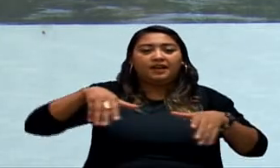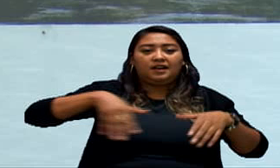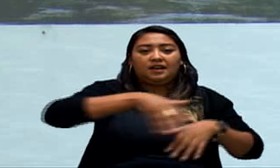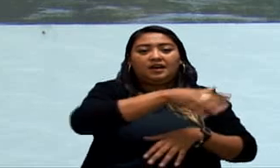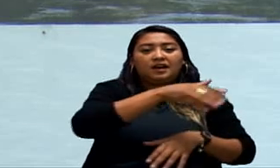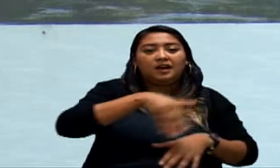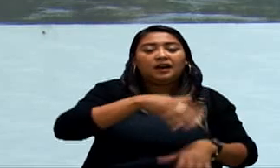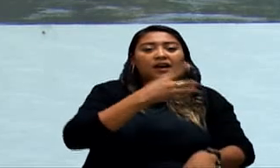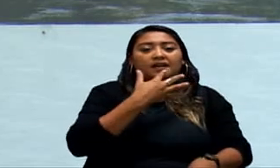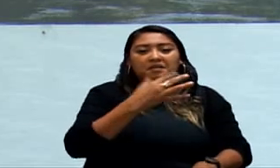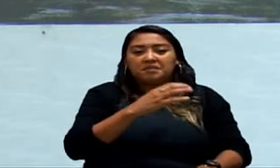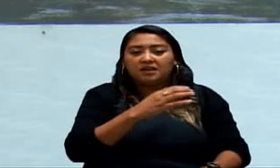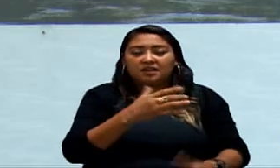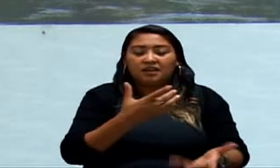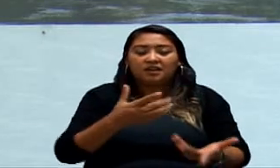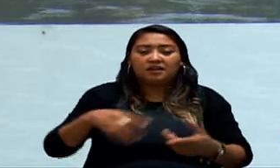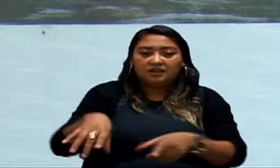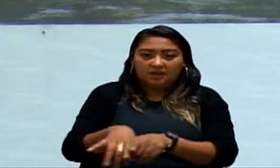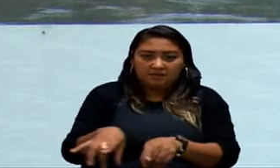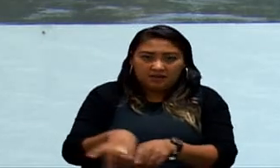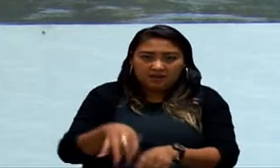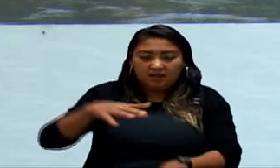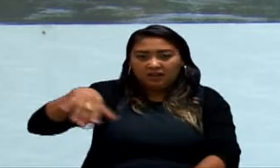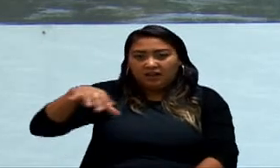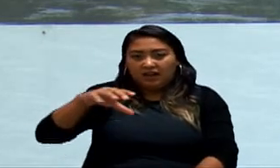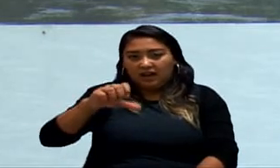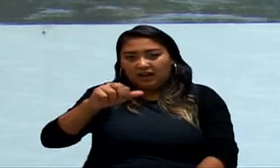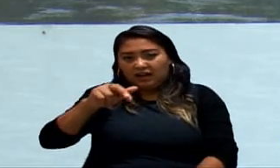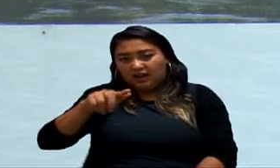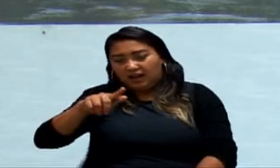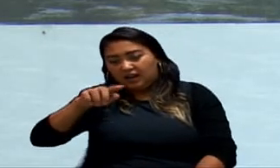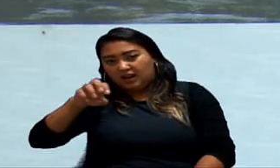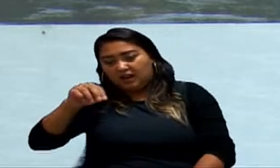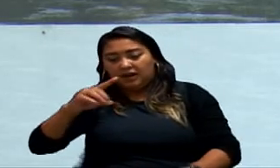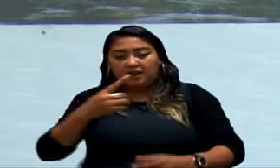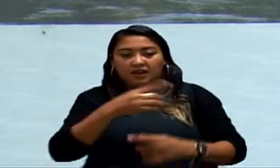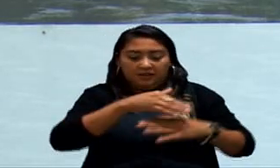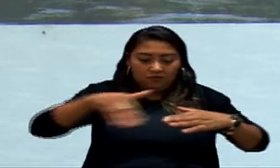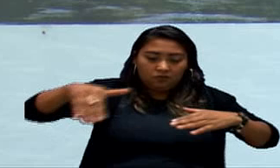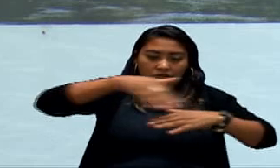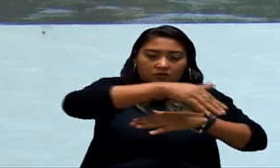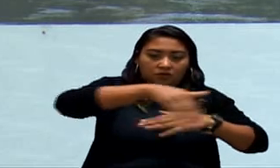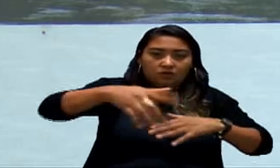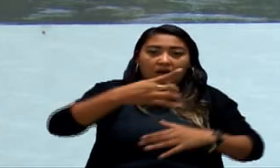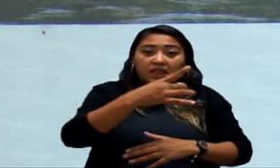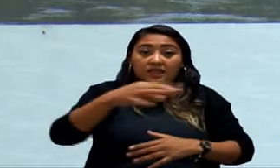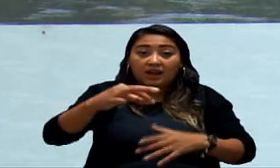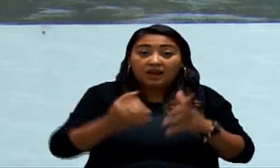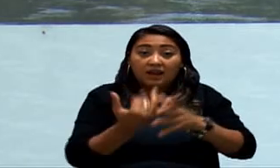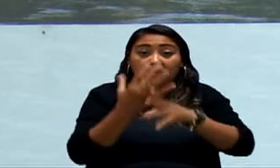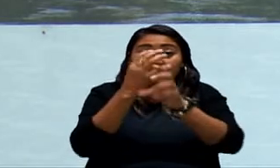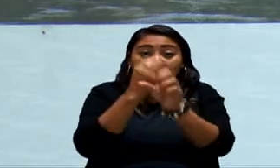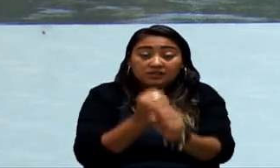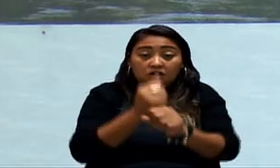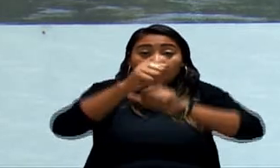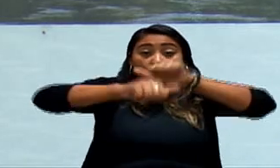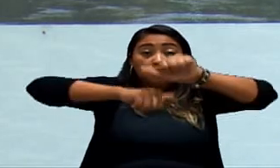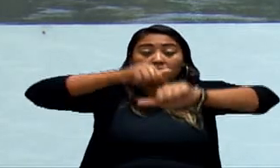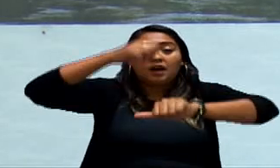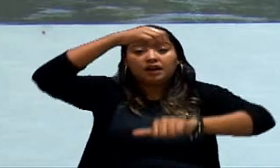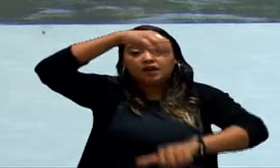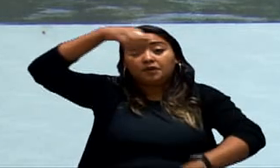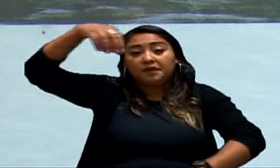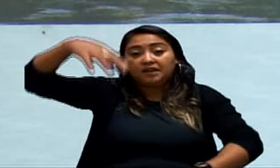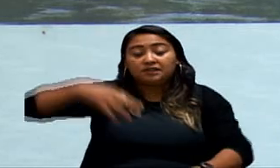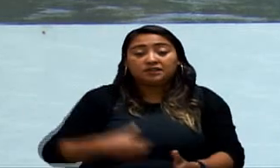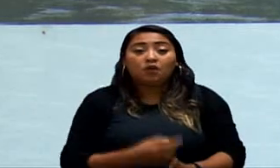Campininha, Luiz Carlos Guerra, e umas 10 travessas de rua serão trocadas toda a iluminação.